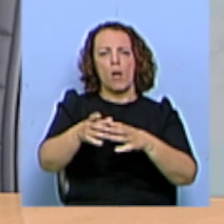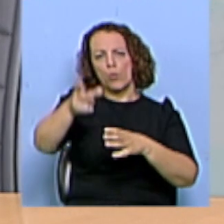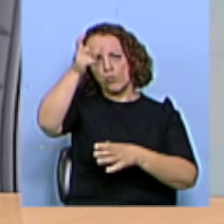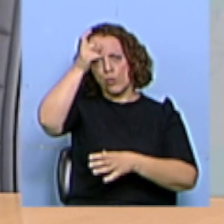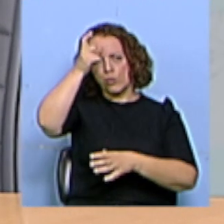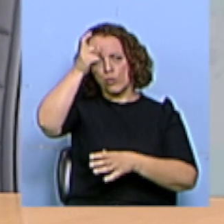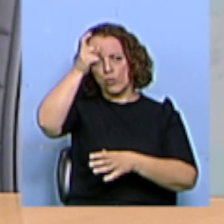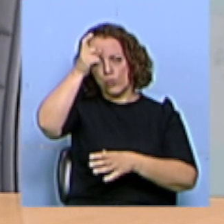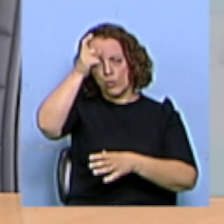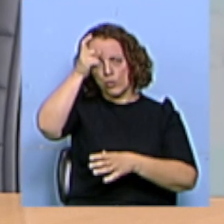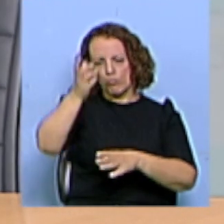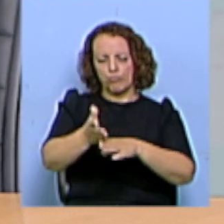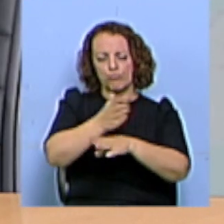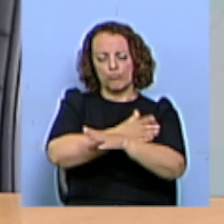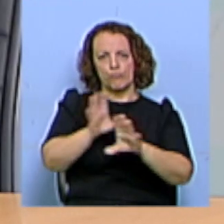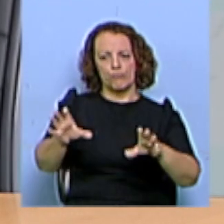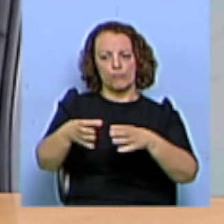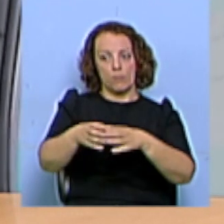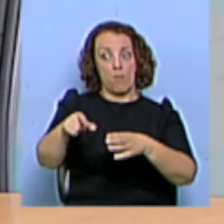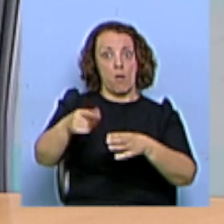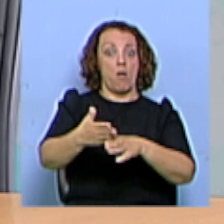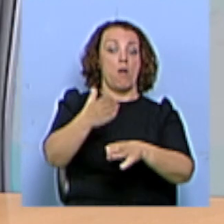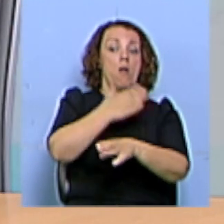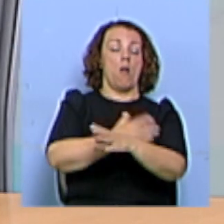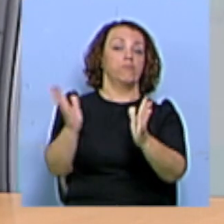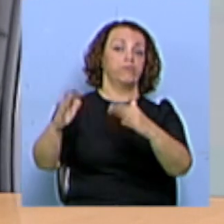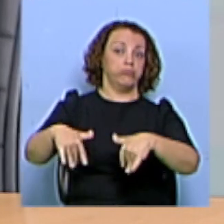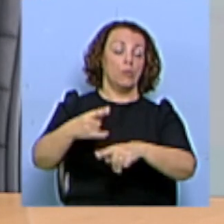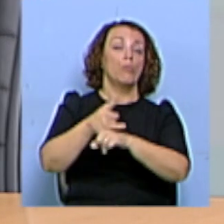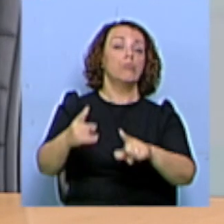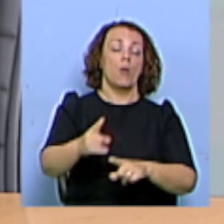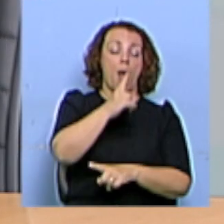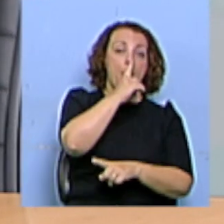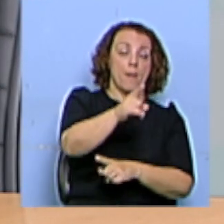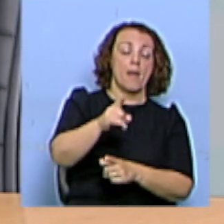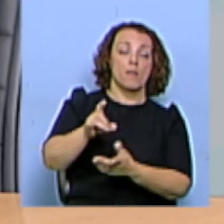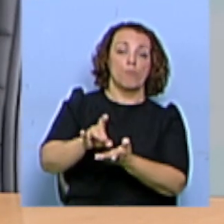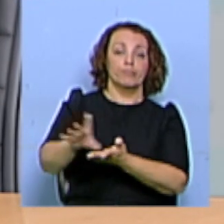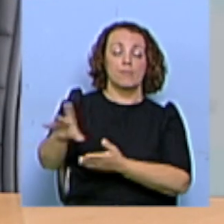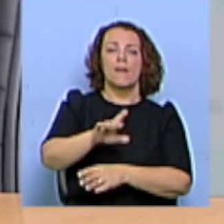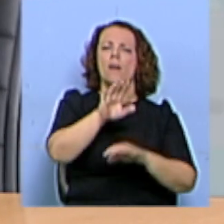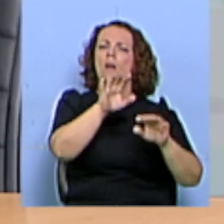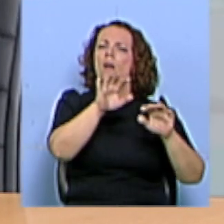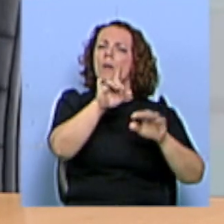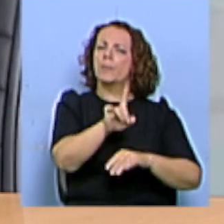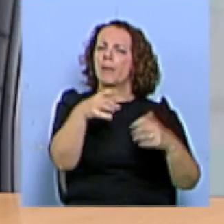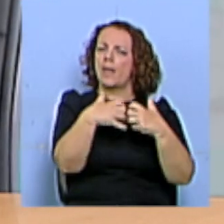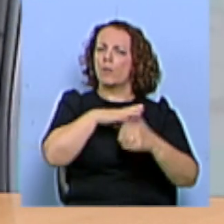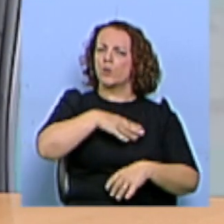sido desmembrado, porque tinha sido derrotado juntamente com a Alemanha no final da Primeira Guerra Mundial,